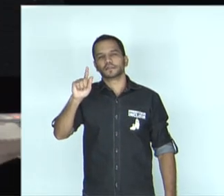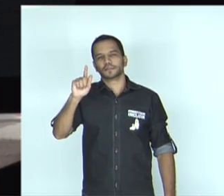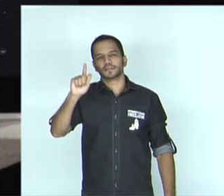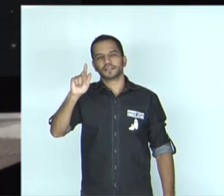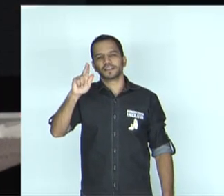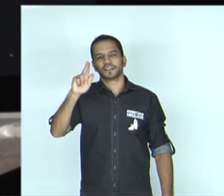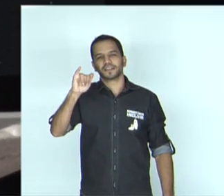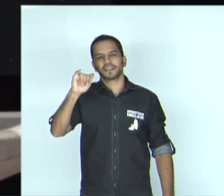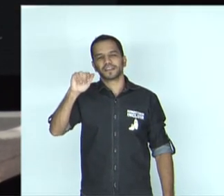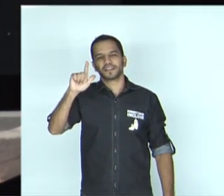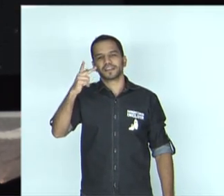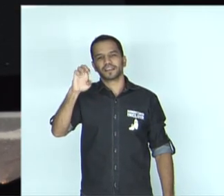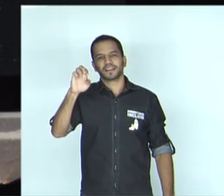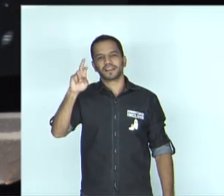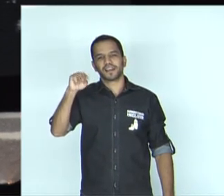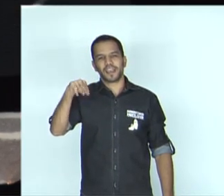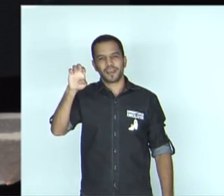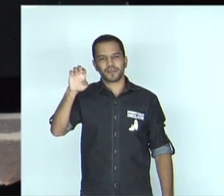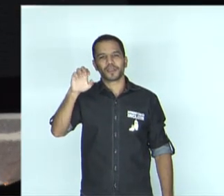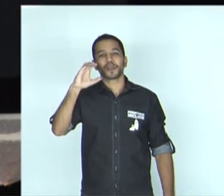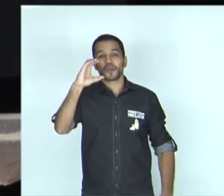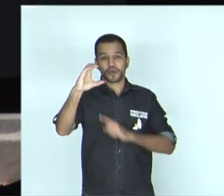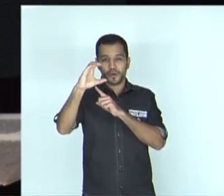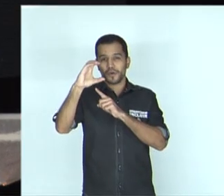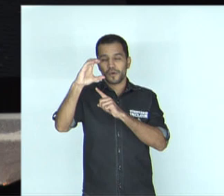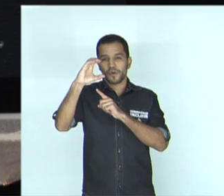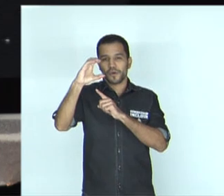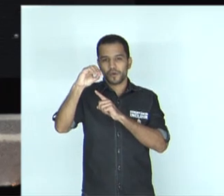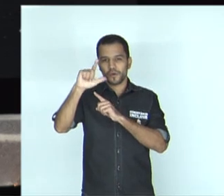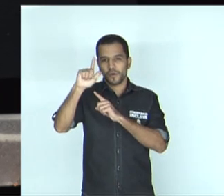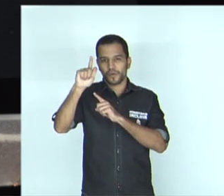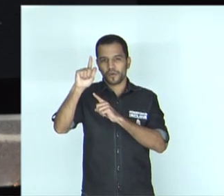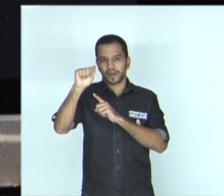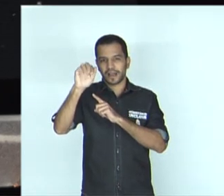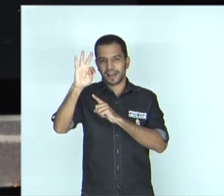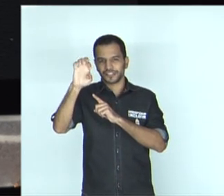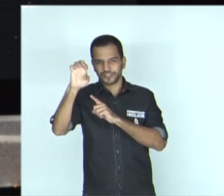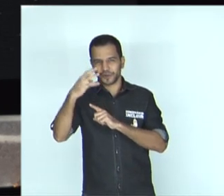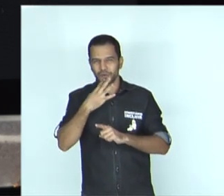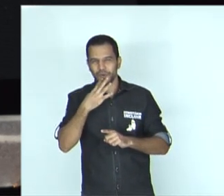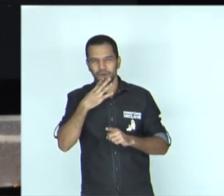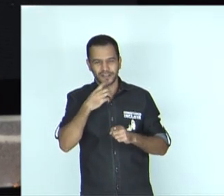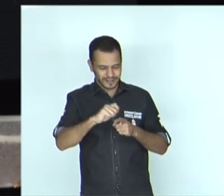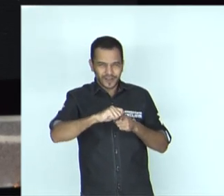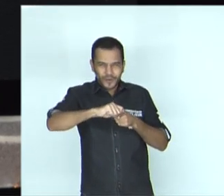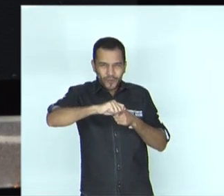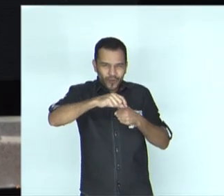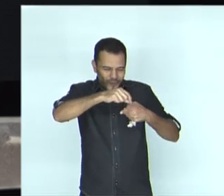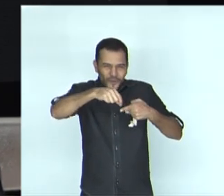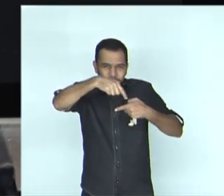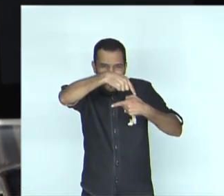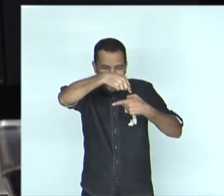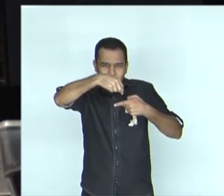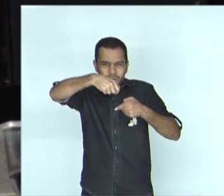né? Colgate, pasta de dente, sabonete, material de higiene pessoal a rodo aí. Um moleque de